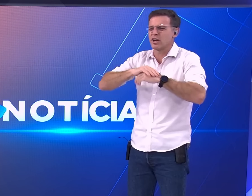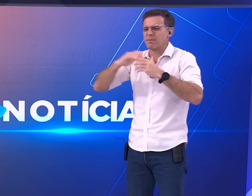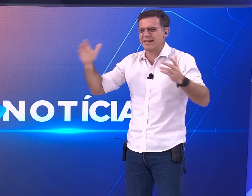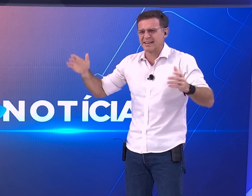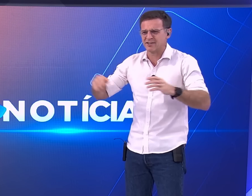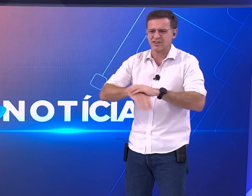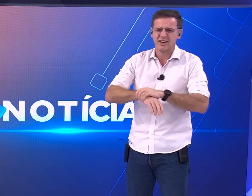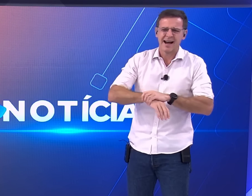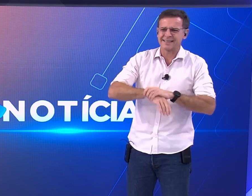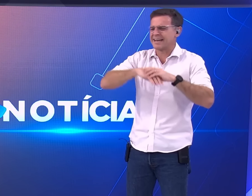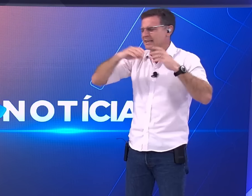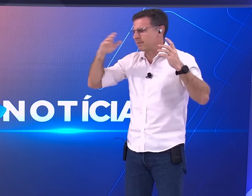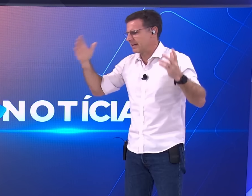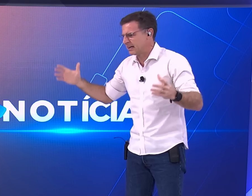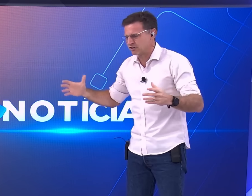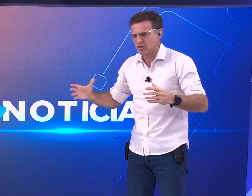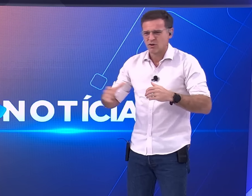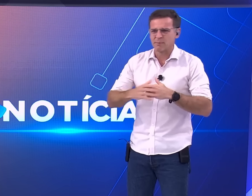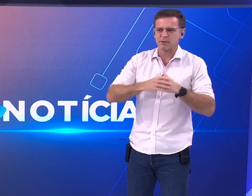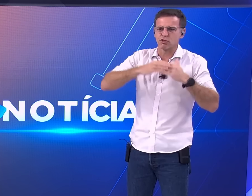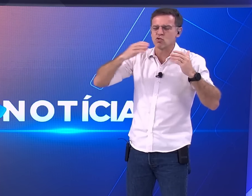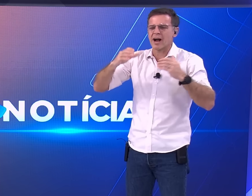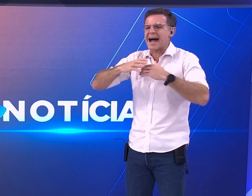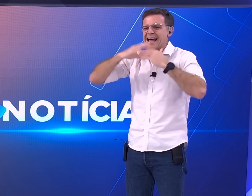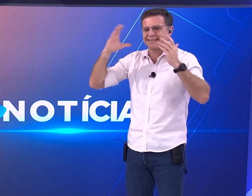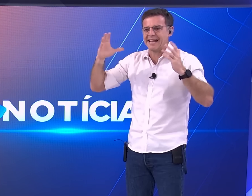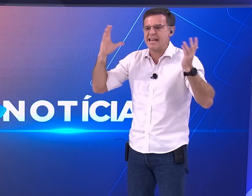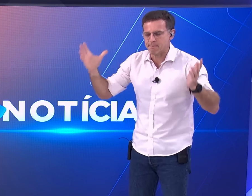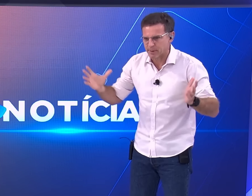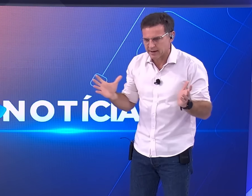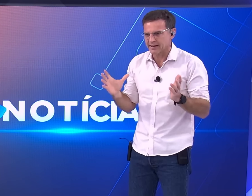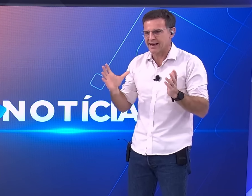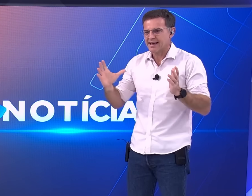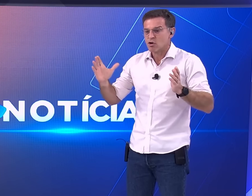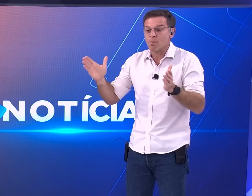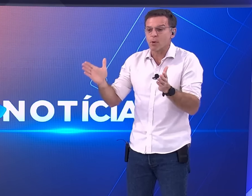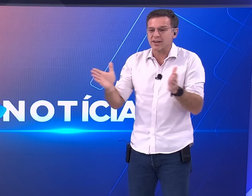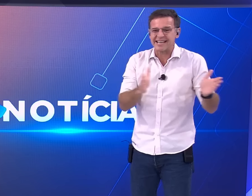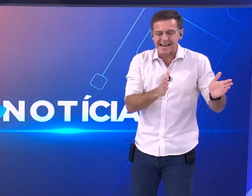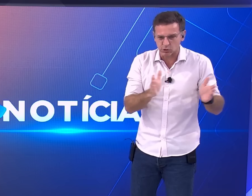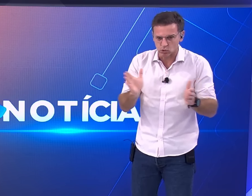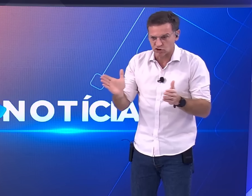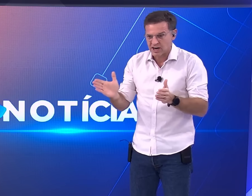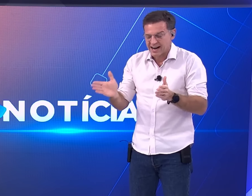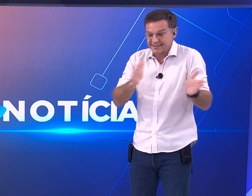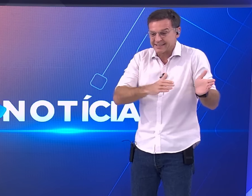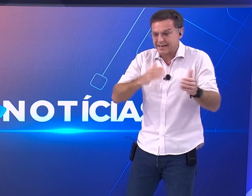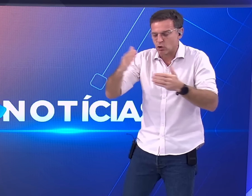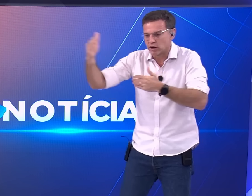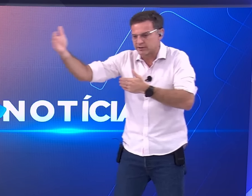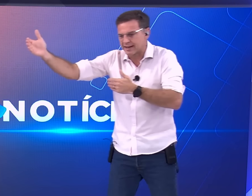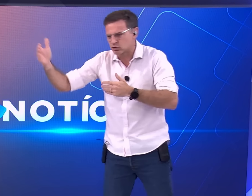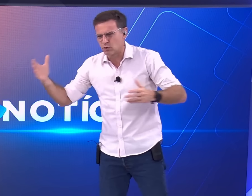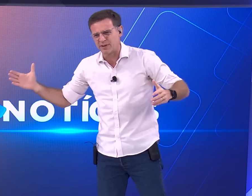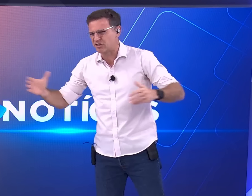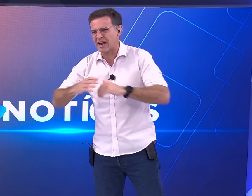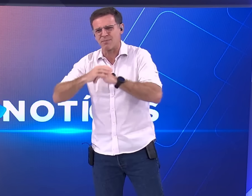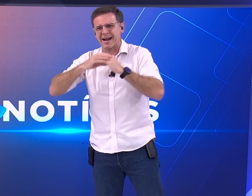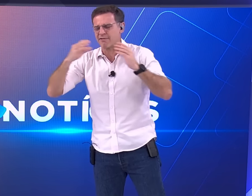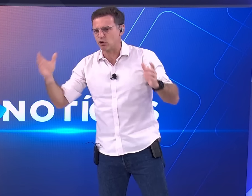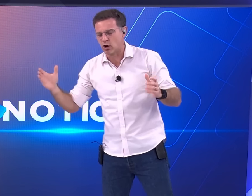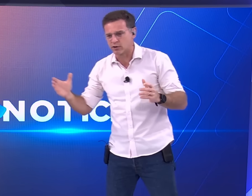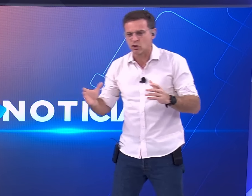profissional brilhante atleta brilhante uma pessoa de um caráter ímpar né com projetos anteriores a assumir o